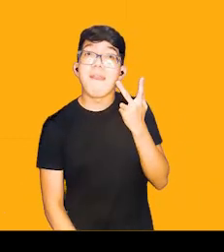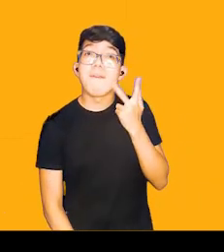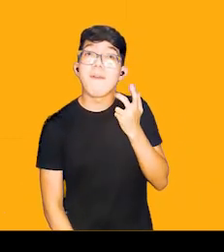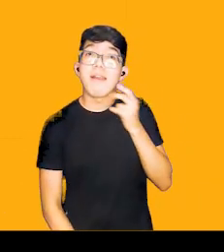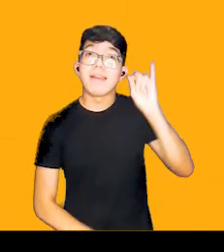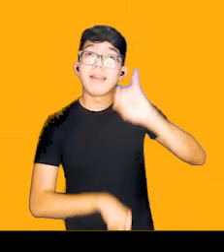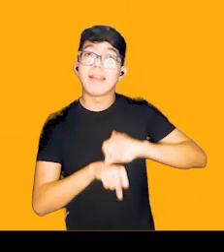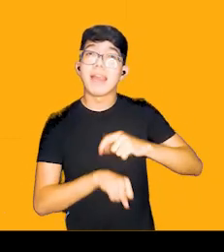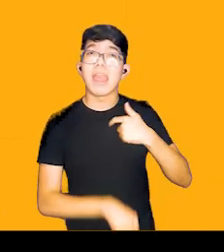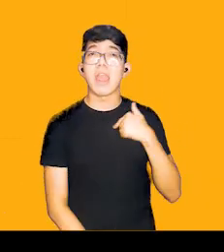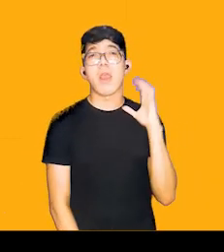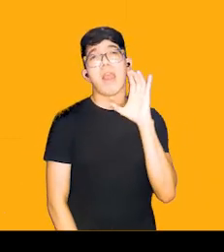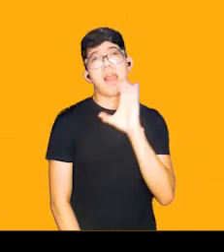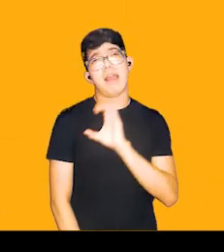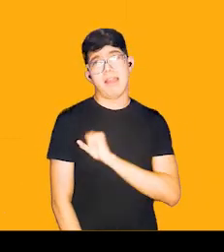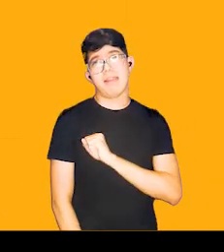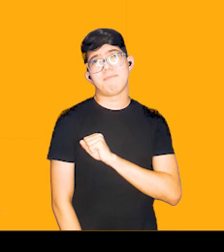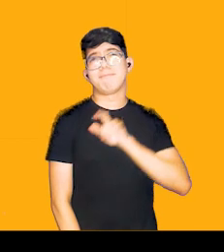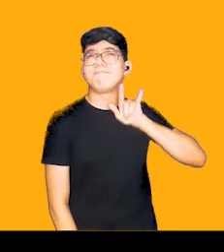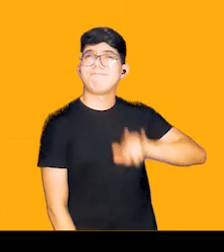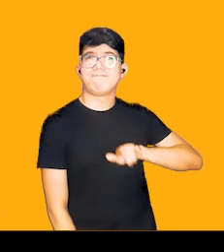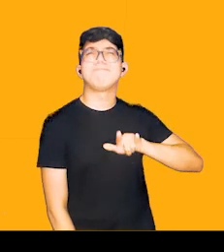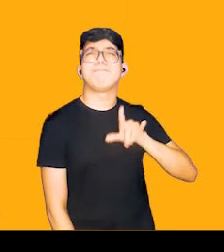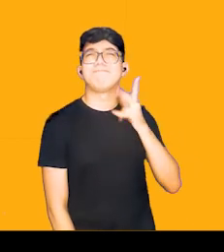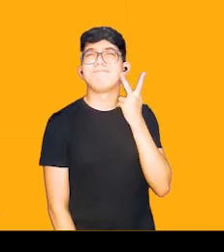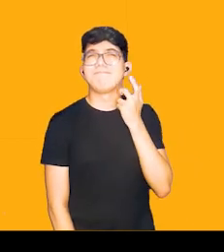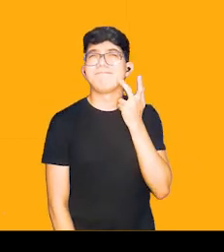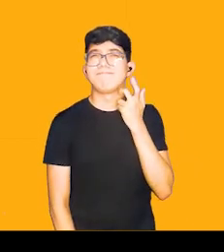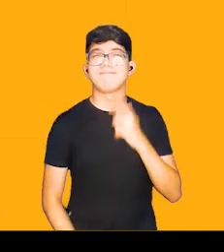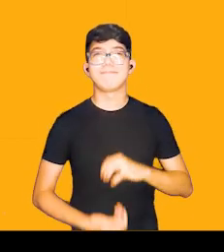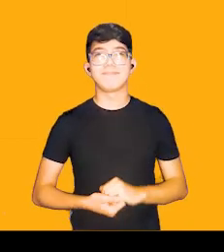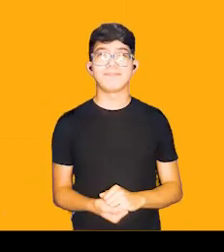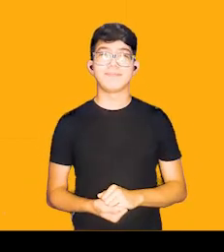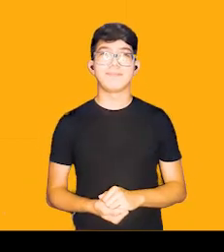Então, Fortaleza, na verdade, é uma paixão, né?